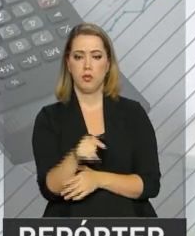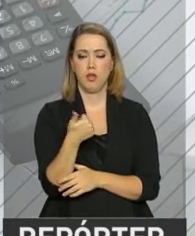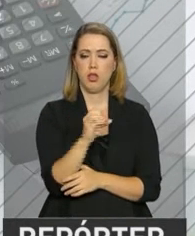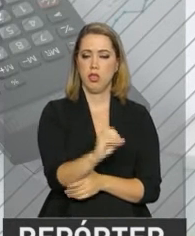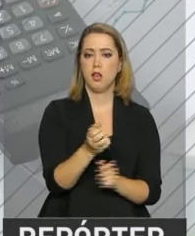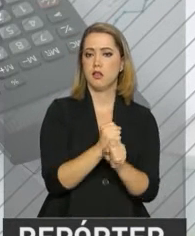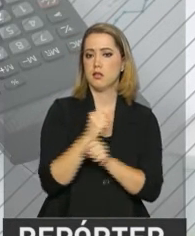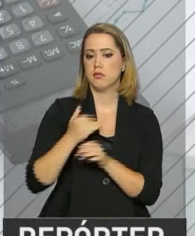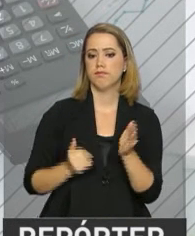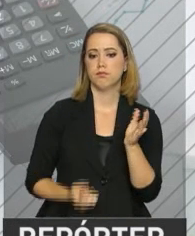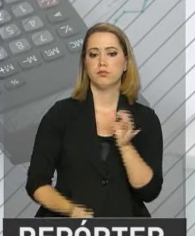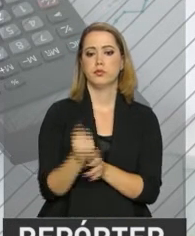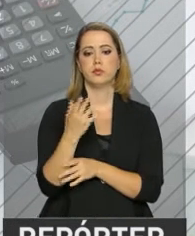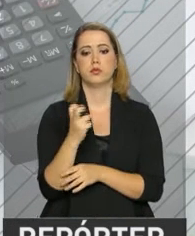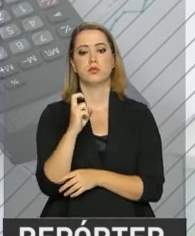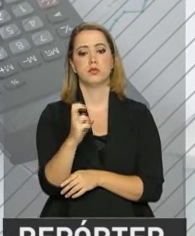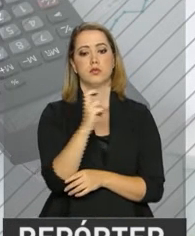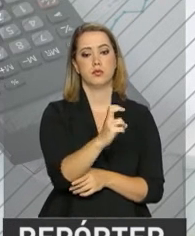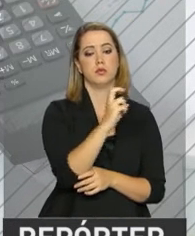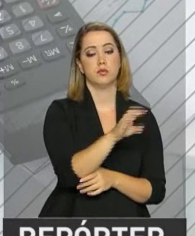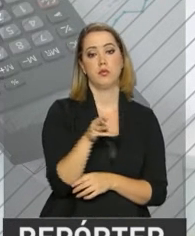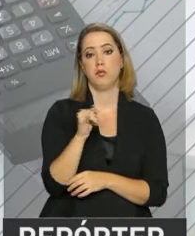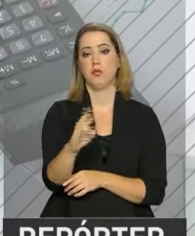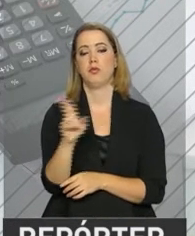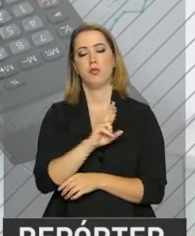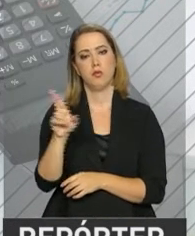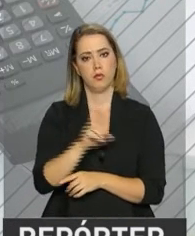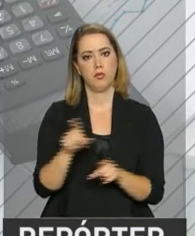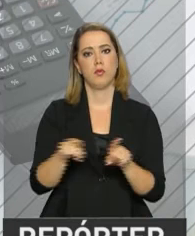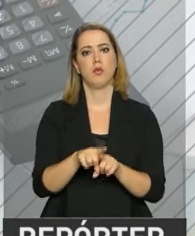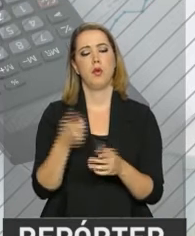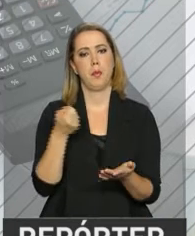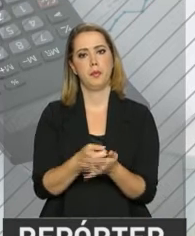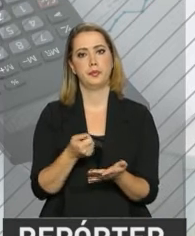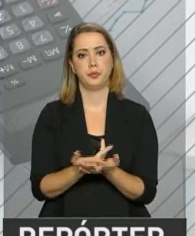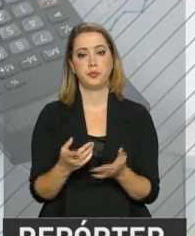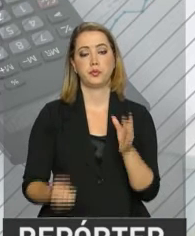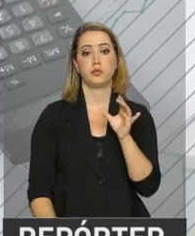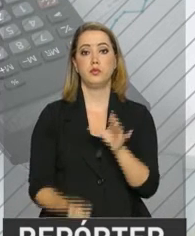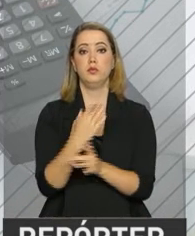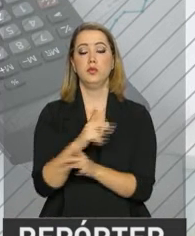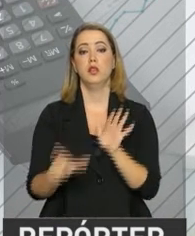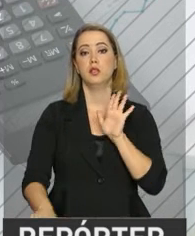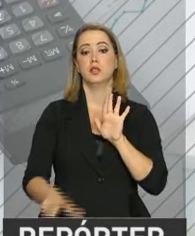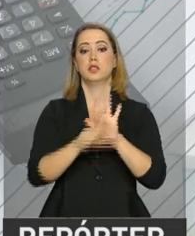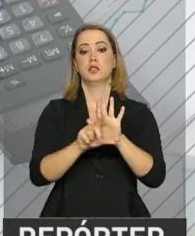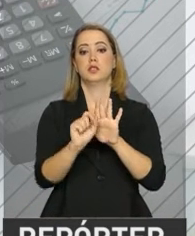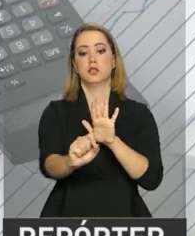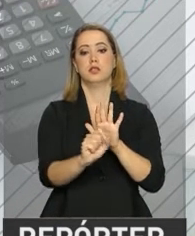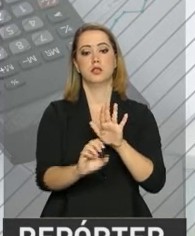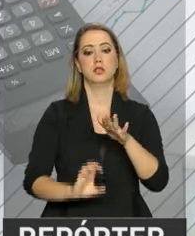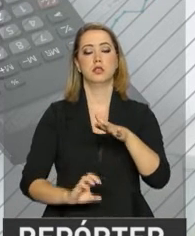gerou 555 bilhões de reais para os cofres públicos criado por meio da lei geral da micro e pequena